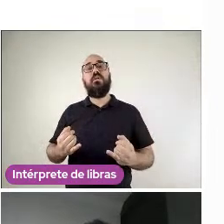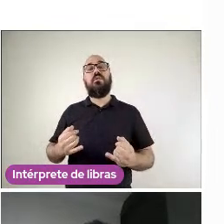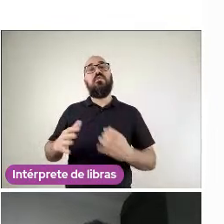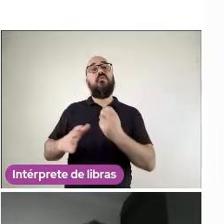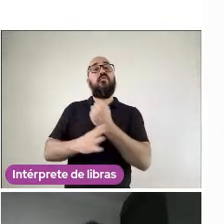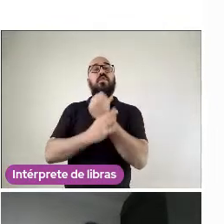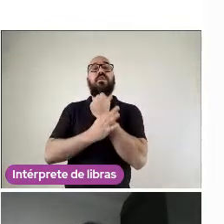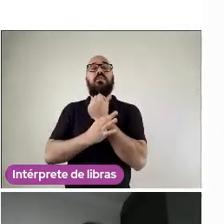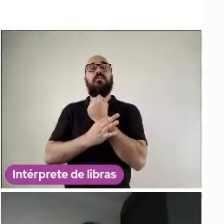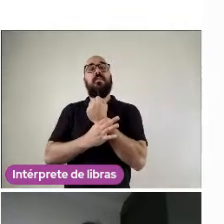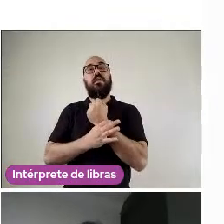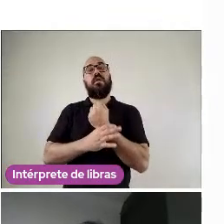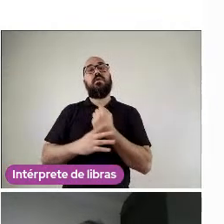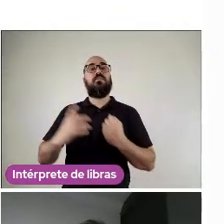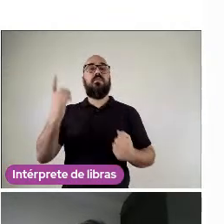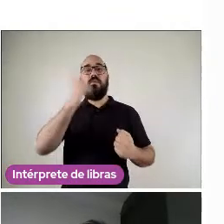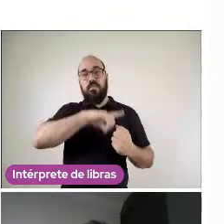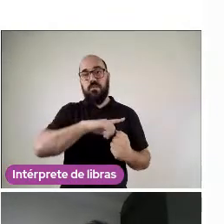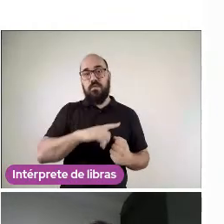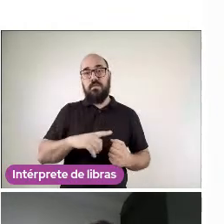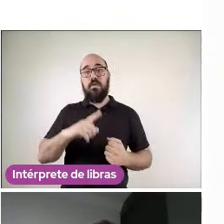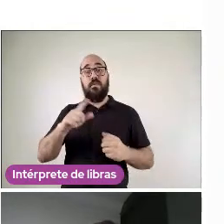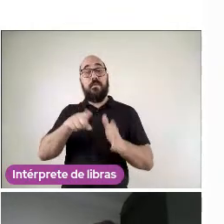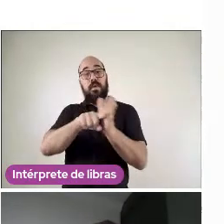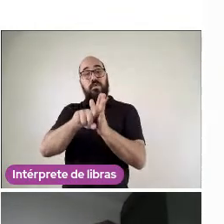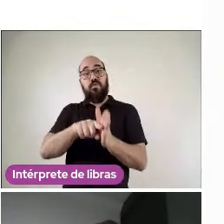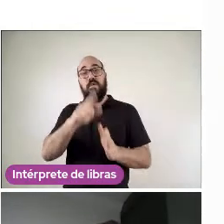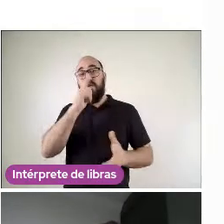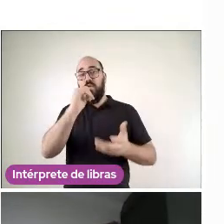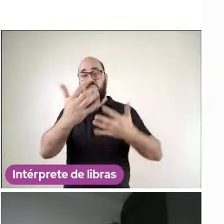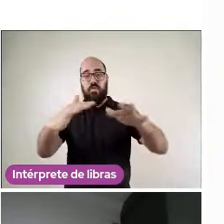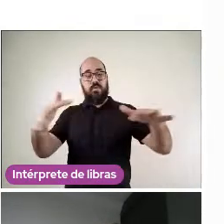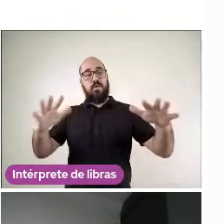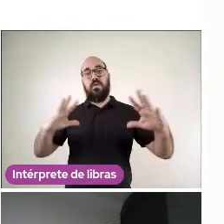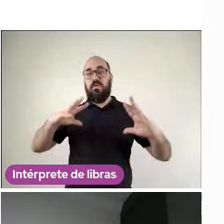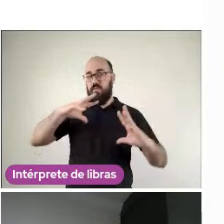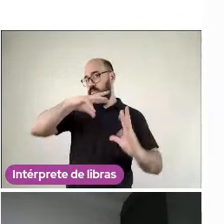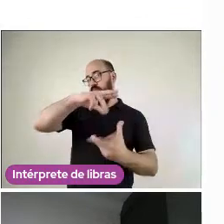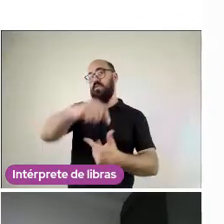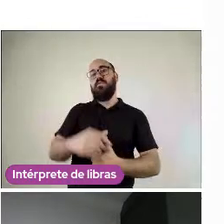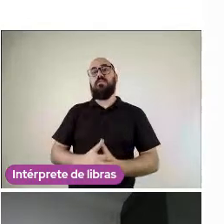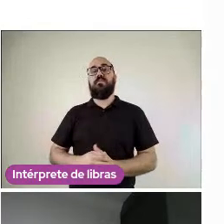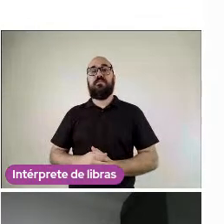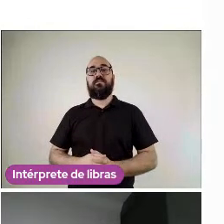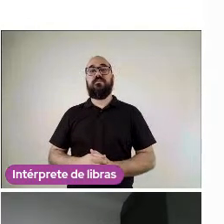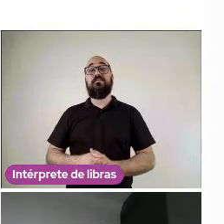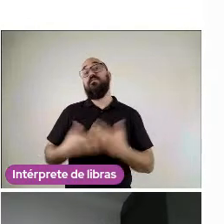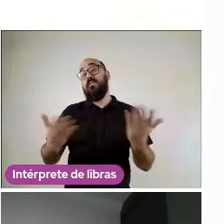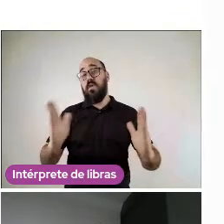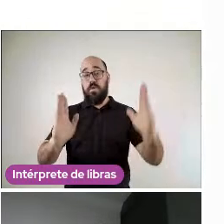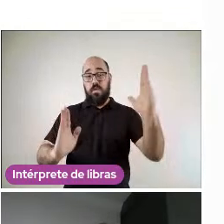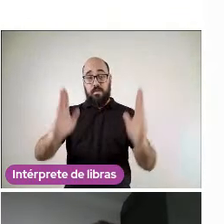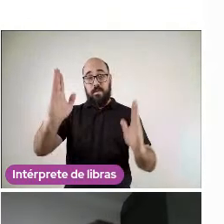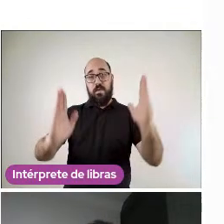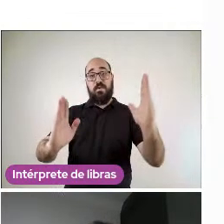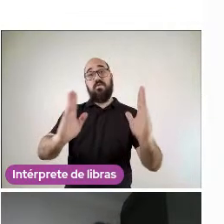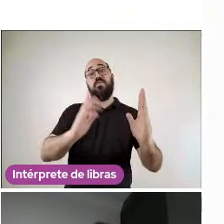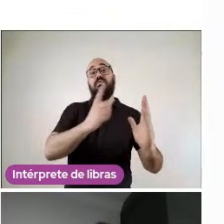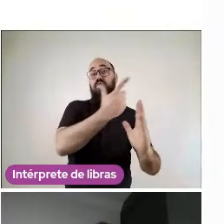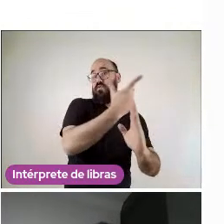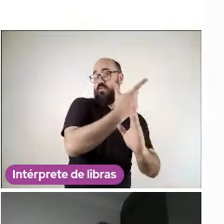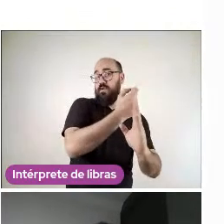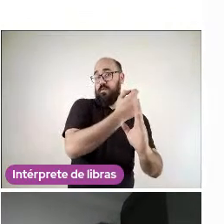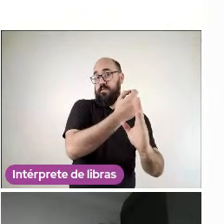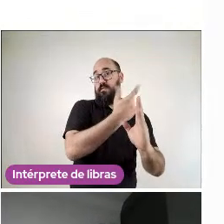fortalecimento e engajamento da pesquisa oceânica no mundo. E é justamente essa janela, né, de 2021 a 2030 que